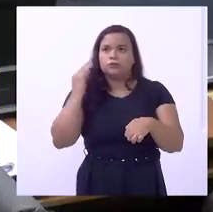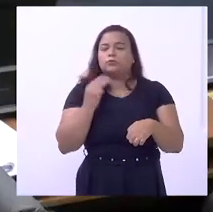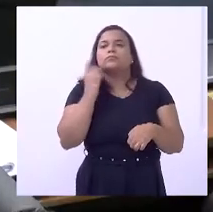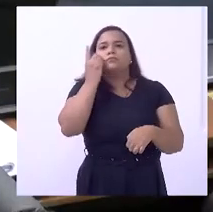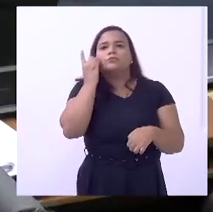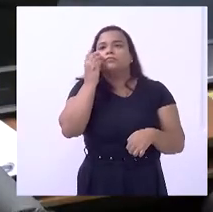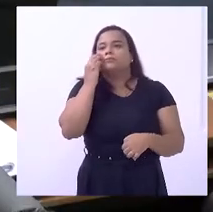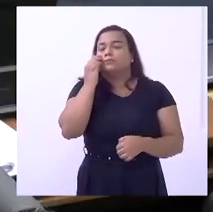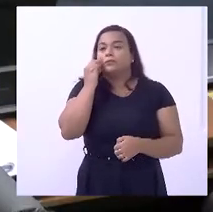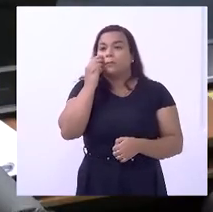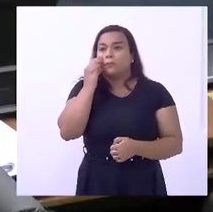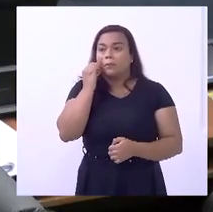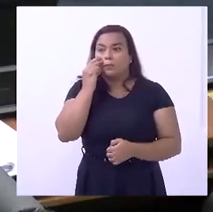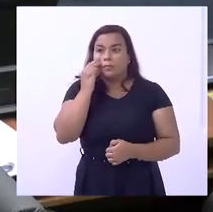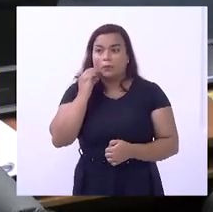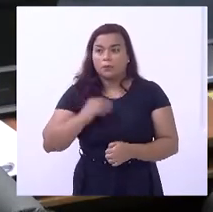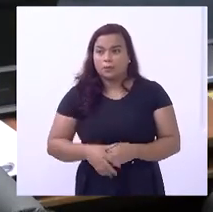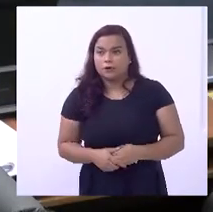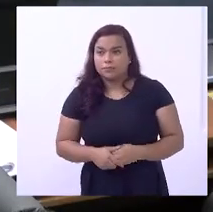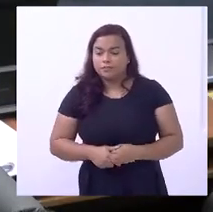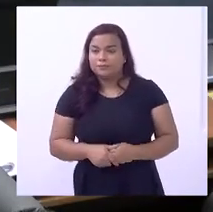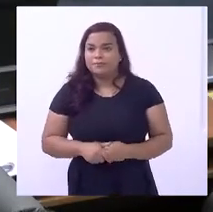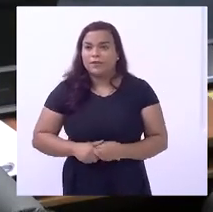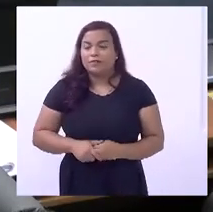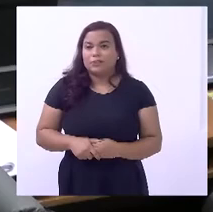Deputado Márcio Pacheco.